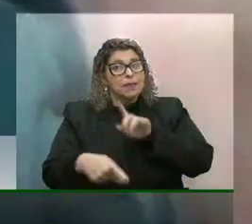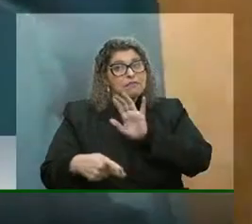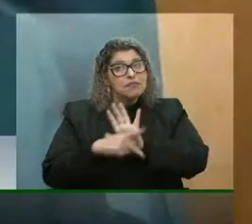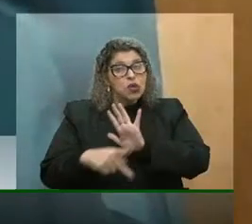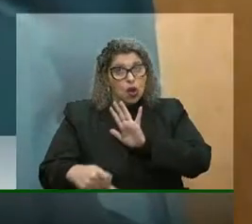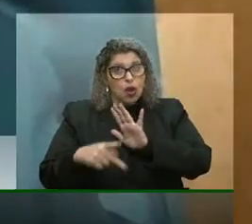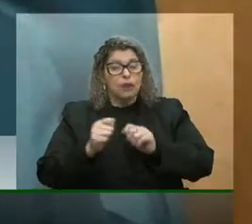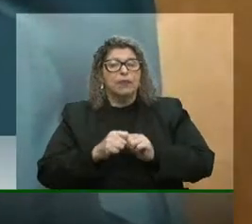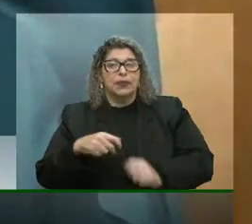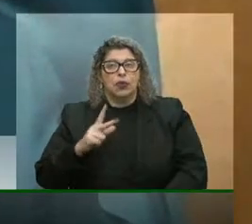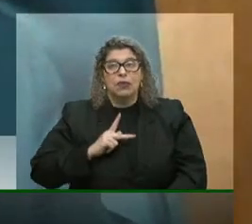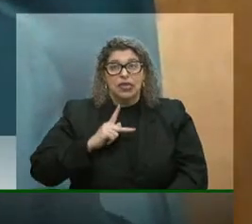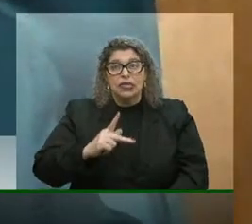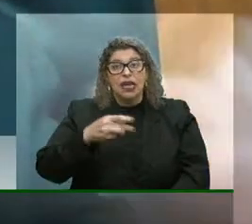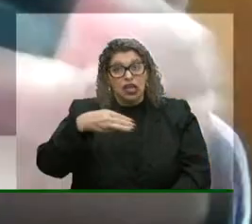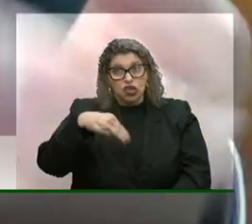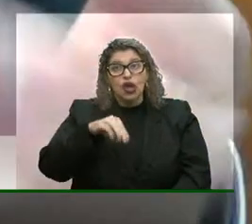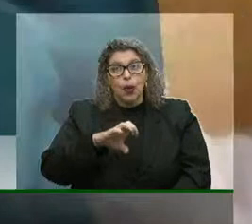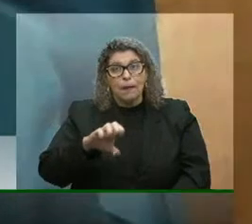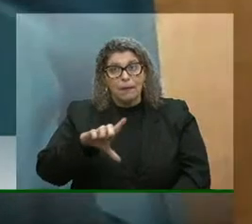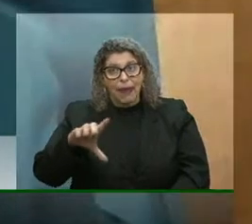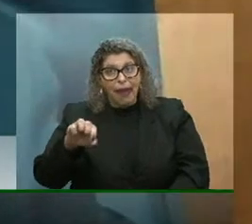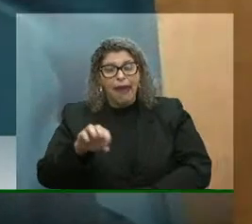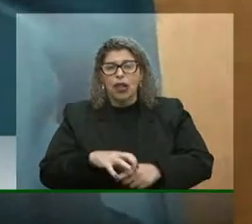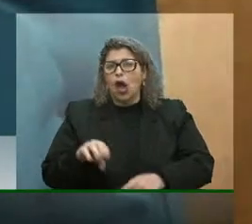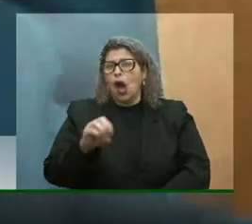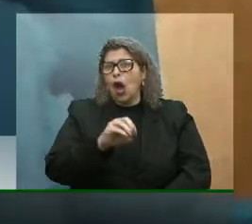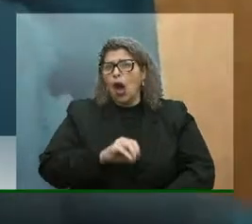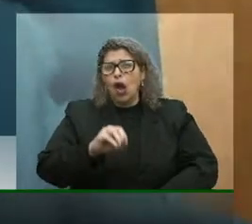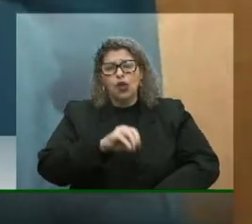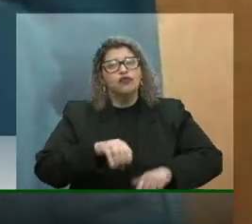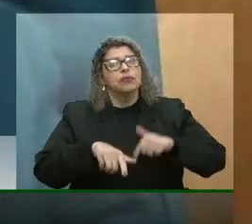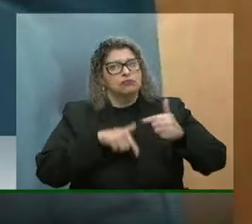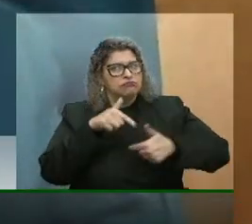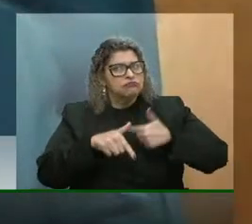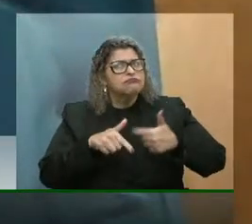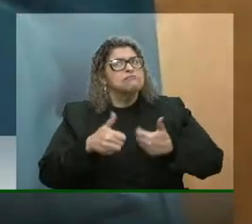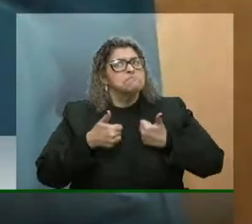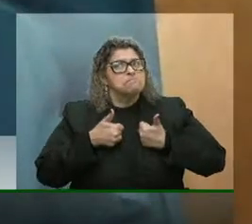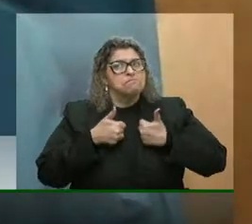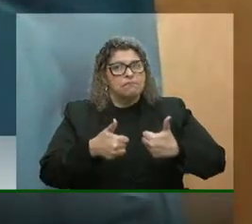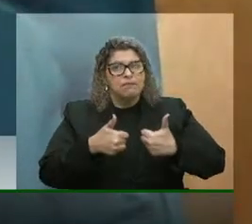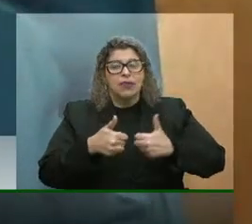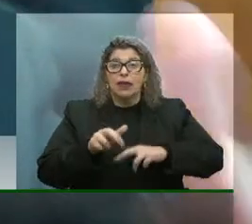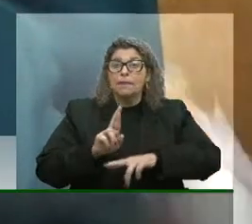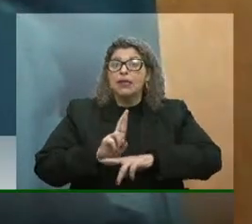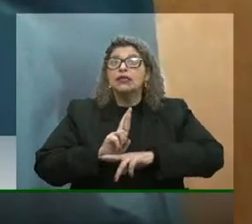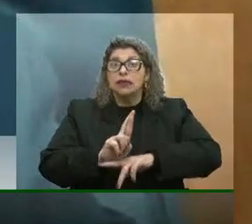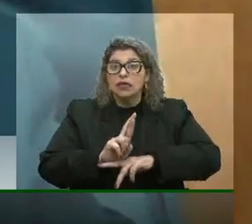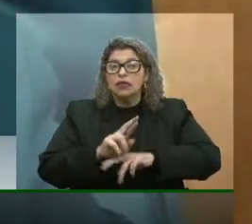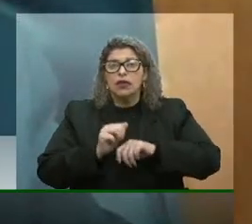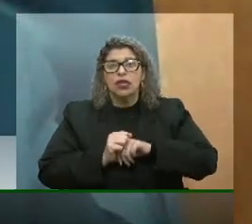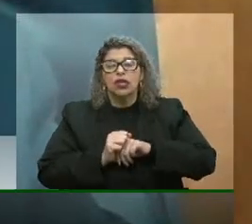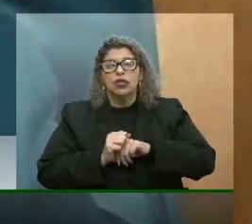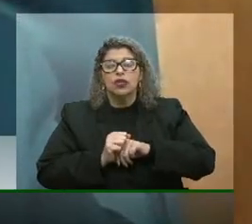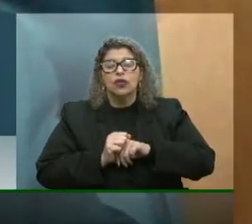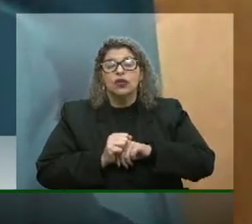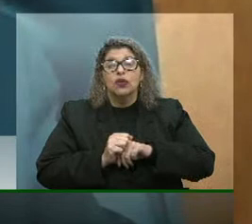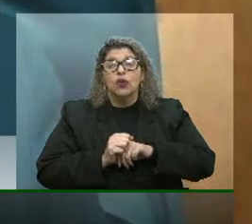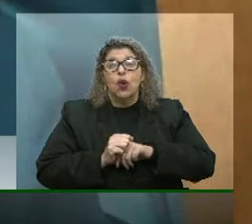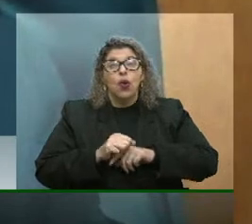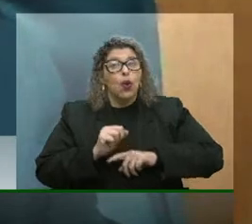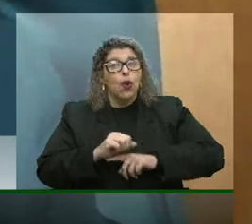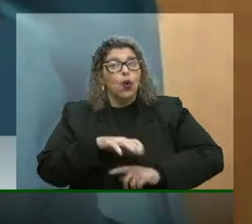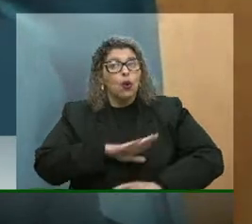que faz um belo trabalho na comissão, o deputado Brito é colega também, representou o governo, o procurador-geral, o doutor Eduardo Costa. E